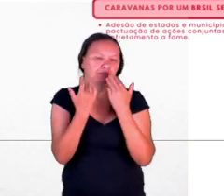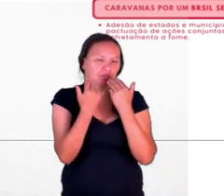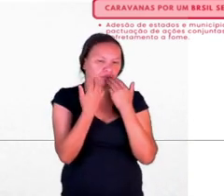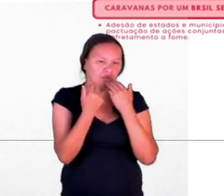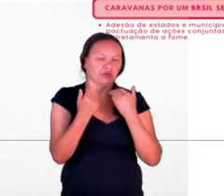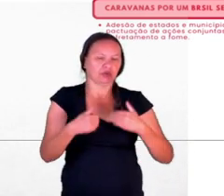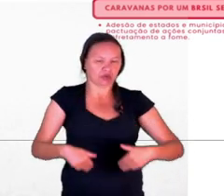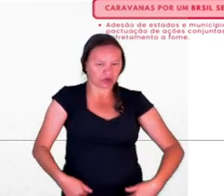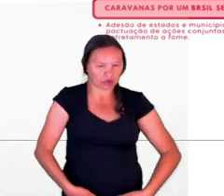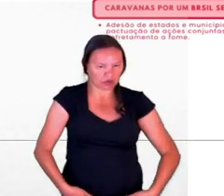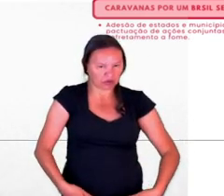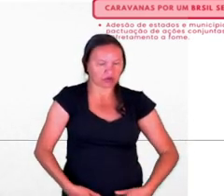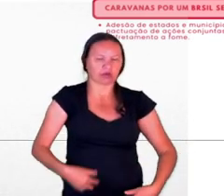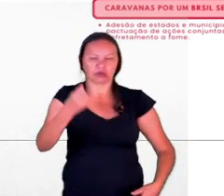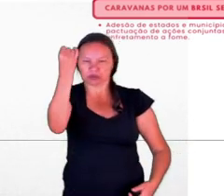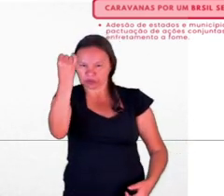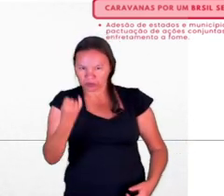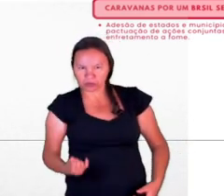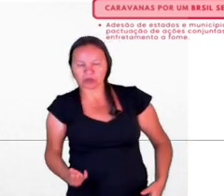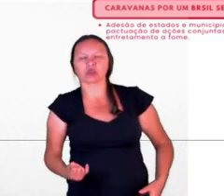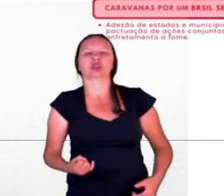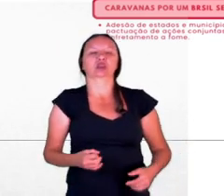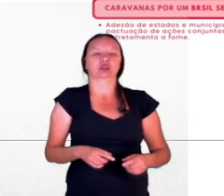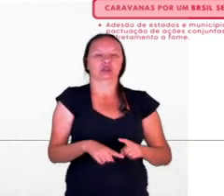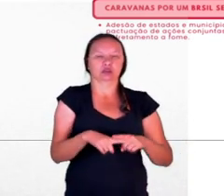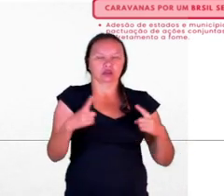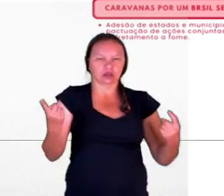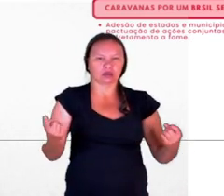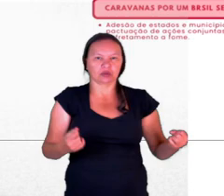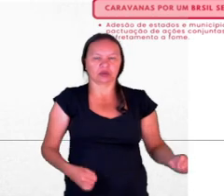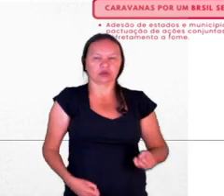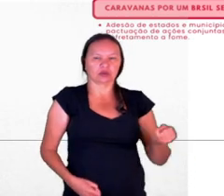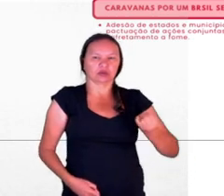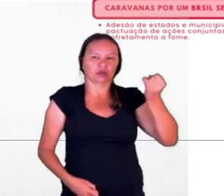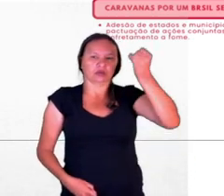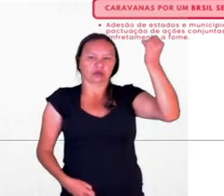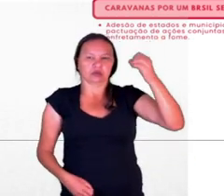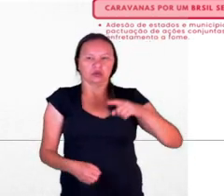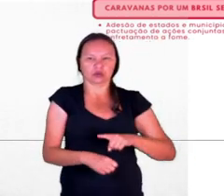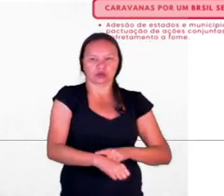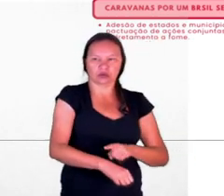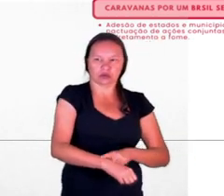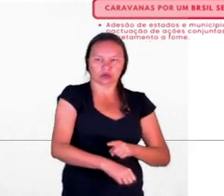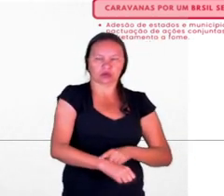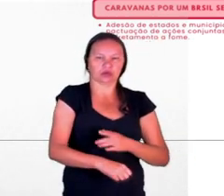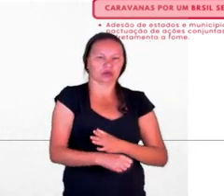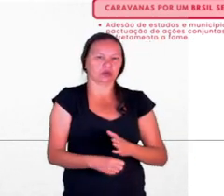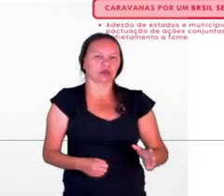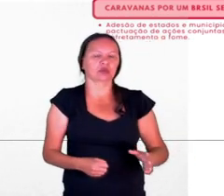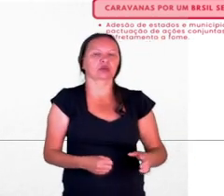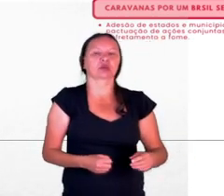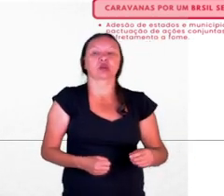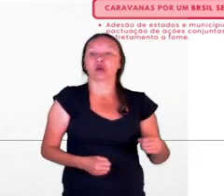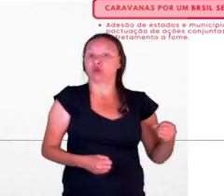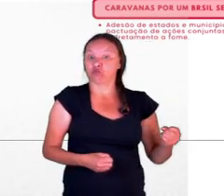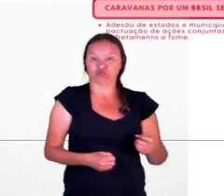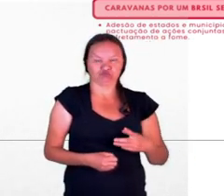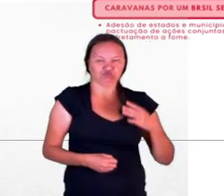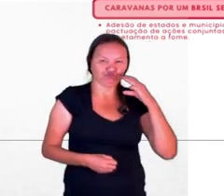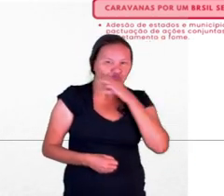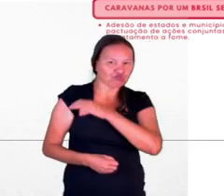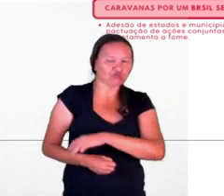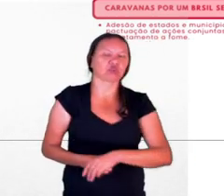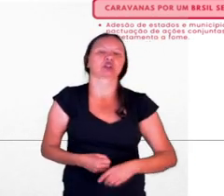nutricional né então Eh Já vi que o tempo ali tá quase esgotado Não não vou me alongar muito tem mais dois